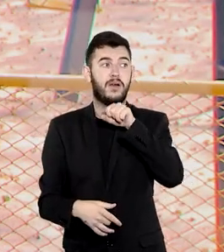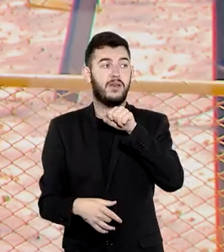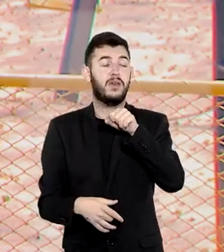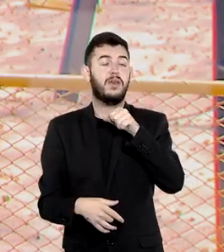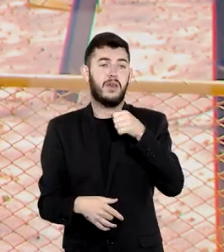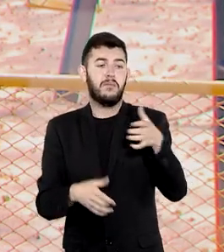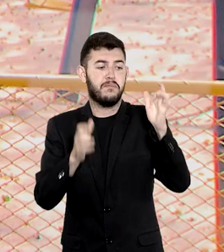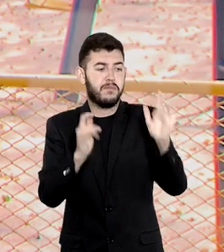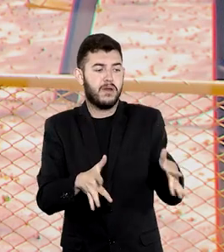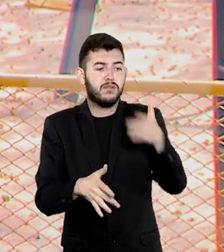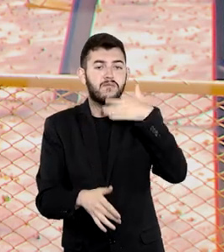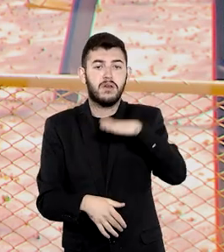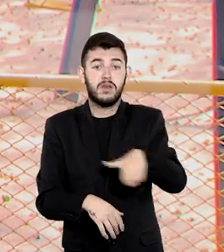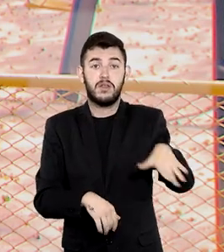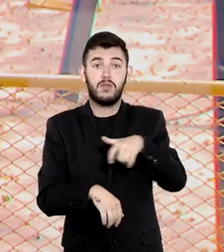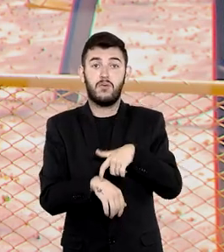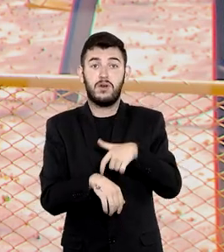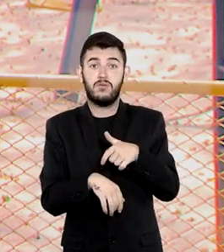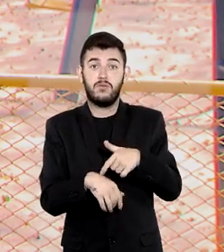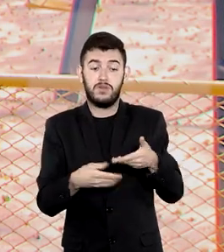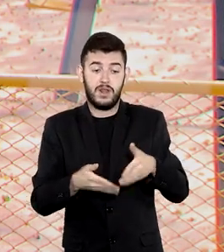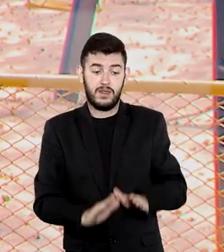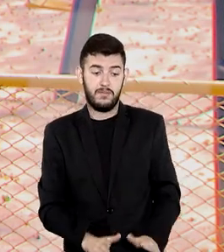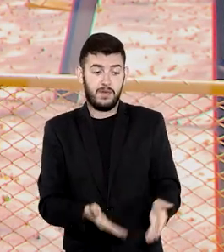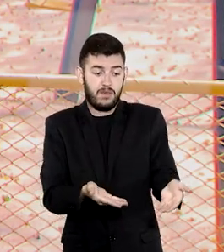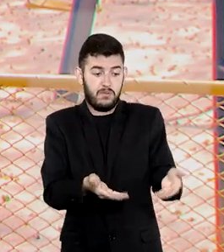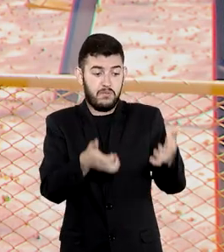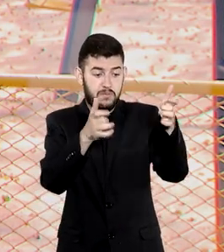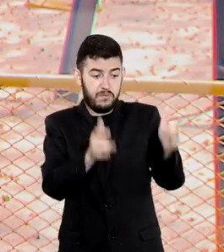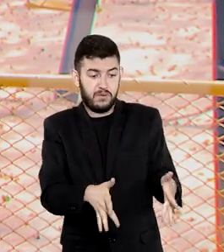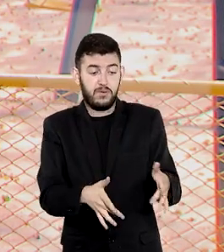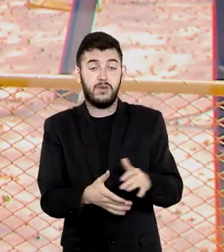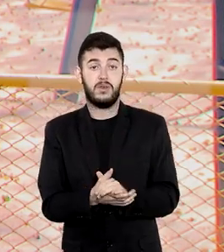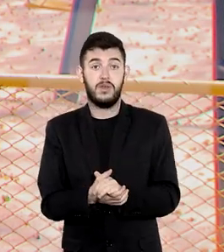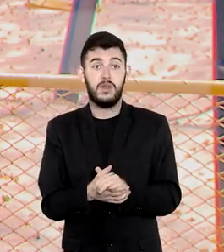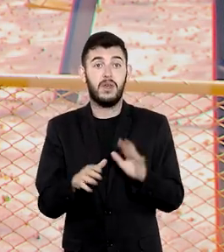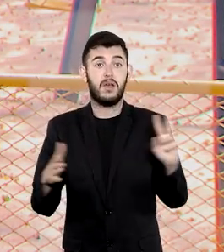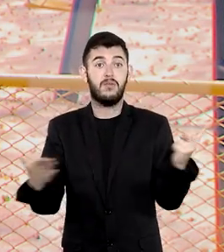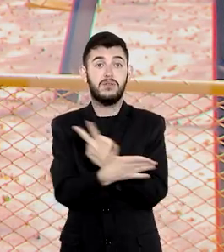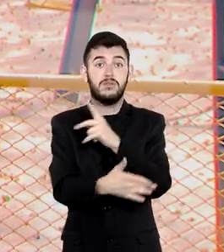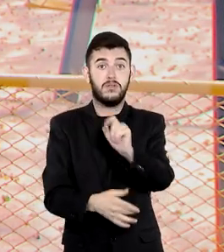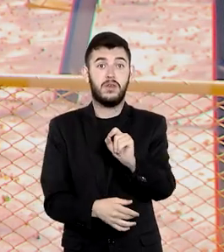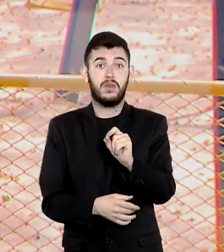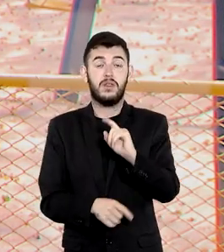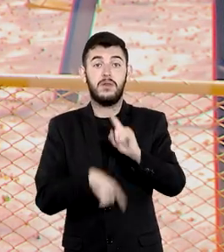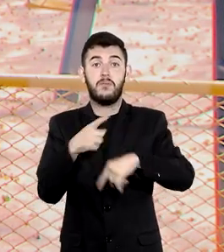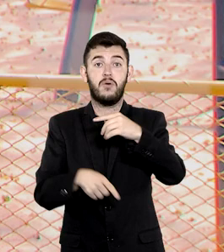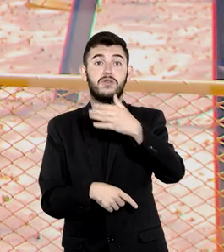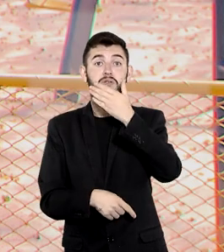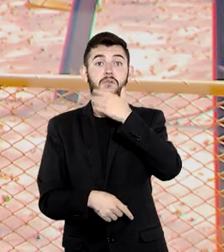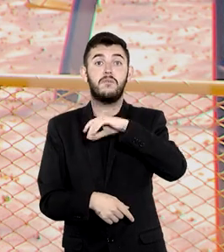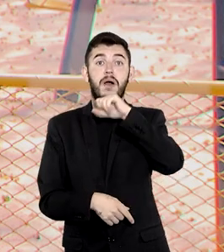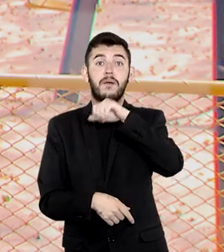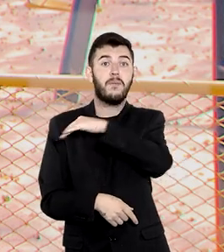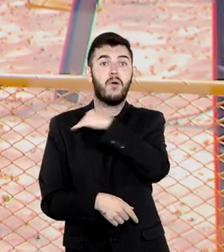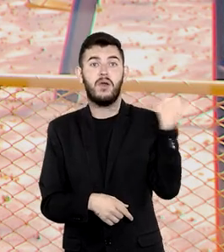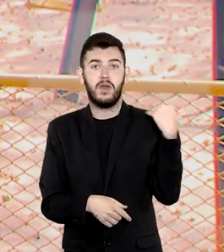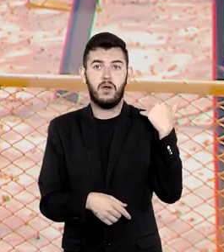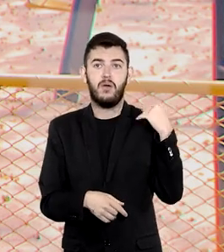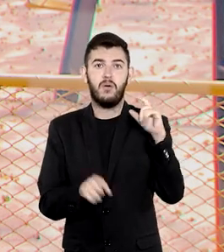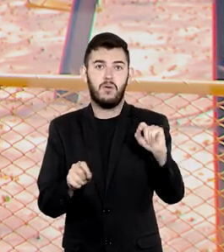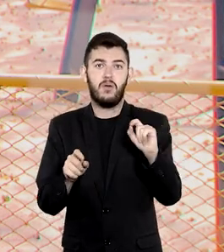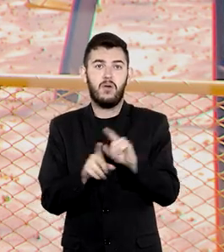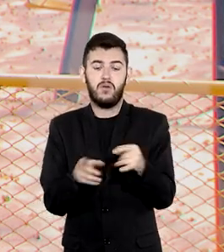criança meses após o nascimento e que a paternidade só foi reconhecida judicialmente após a morte do pai. Ela